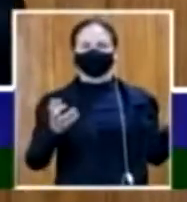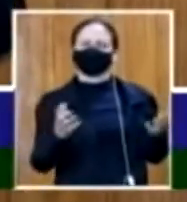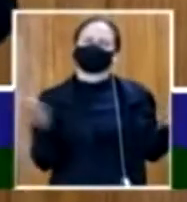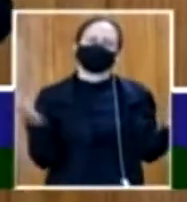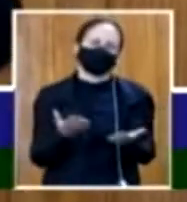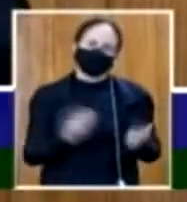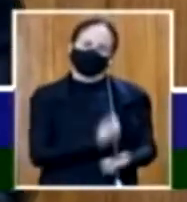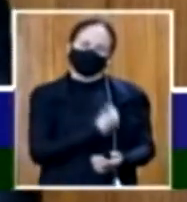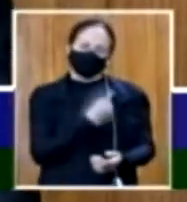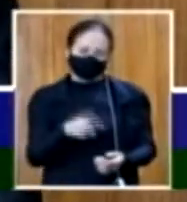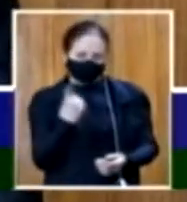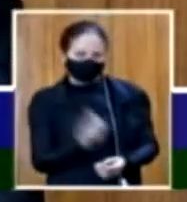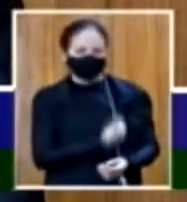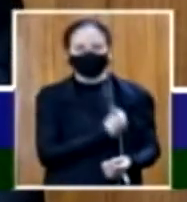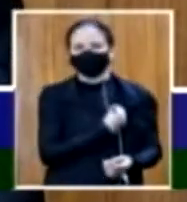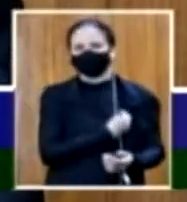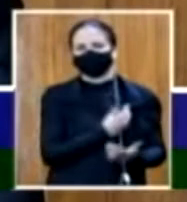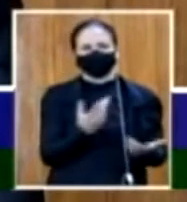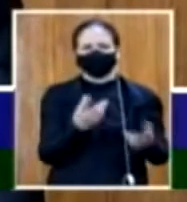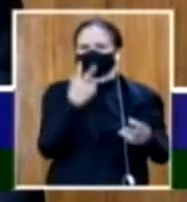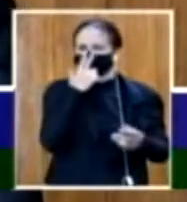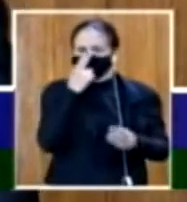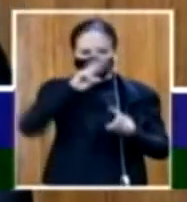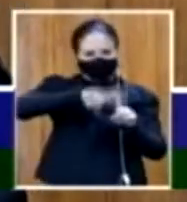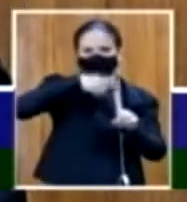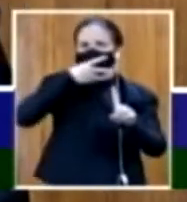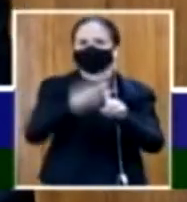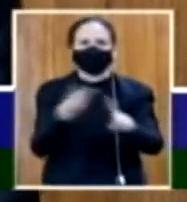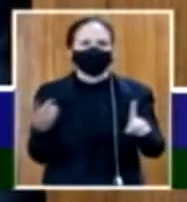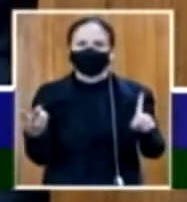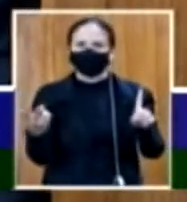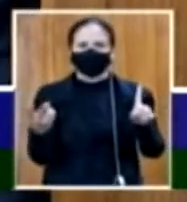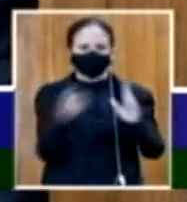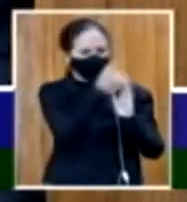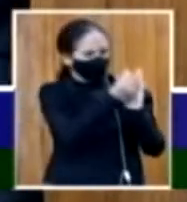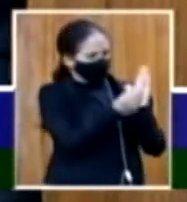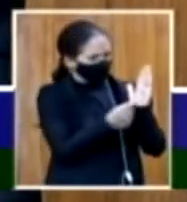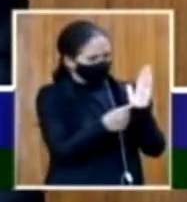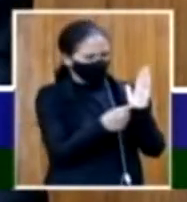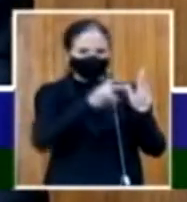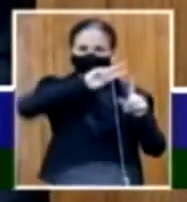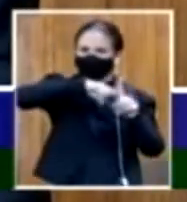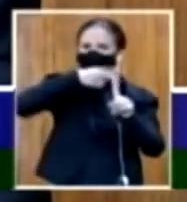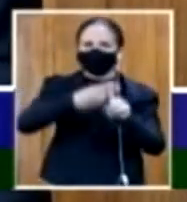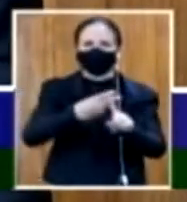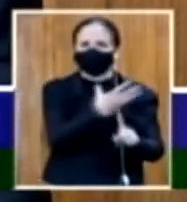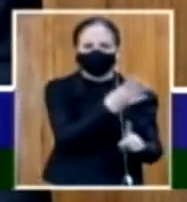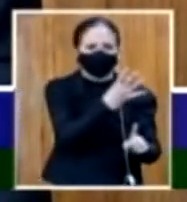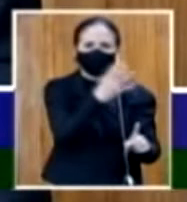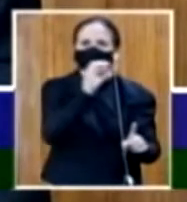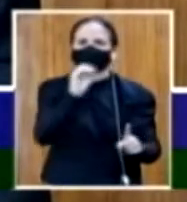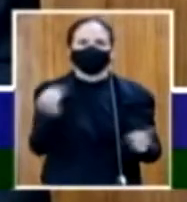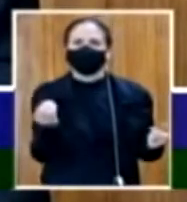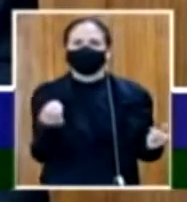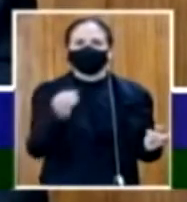vivemos 2/5 dos infernos. A nossa carga tributária hoje ela é próxima a 40% do nosso